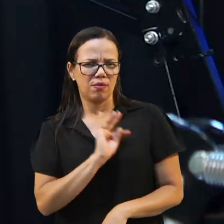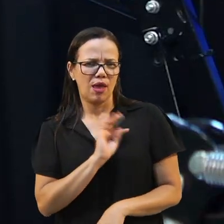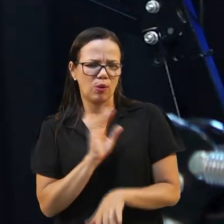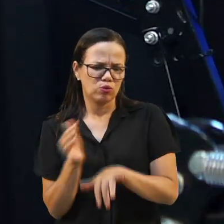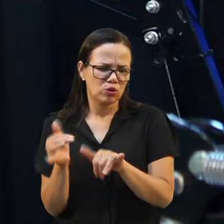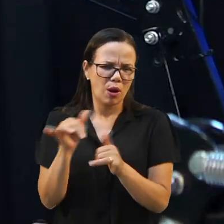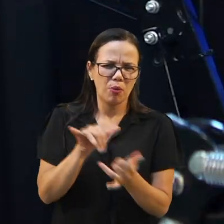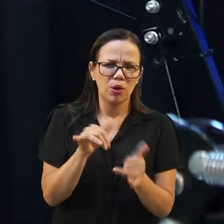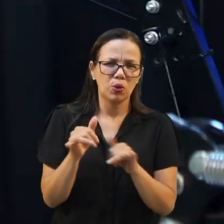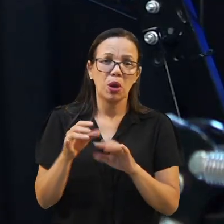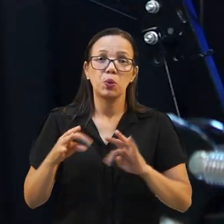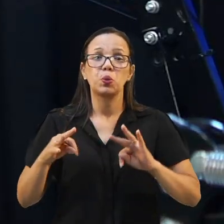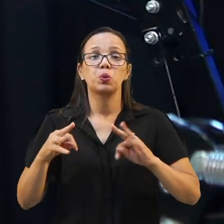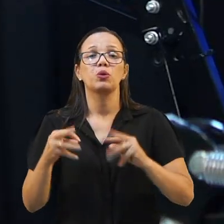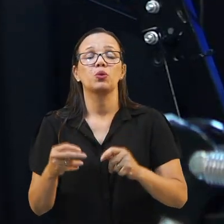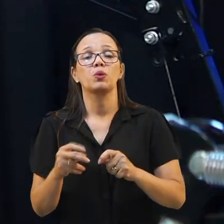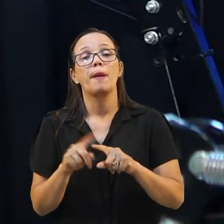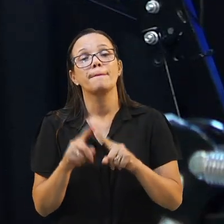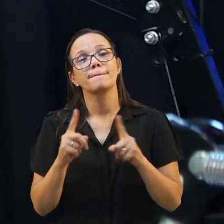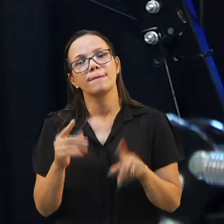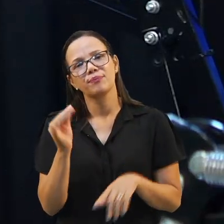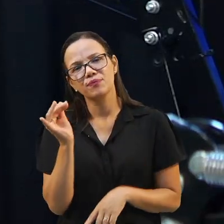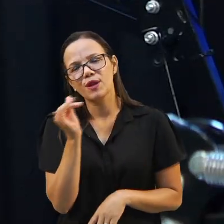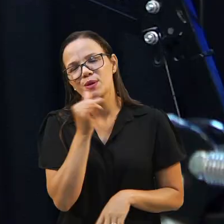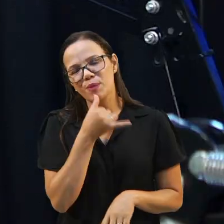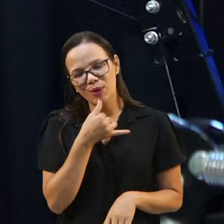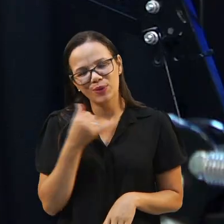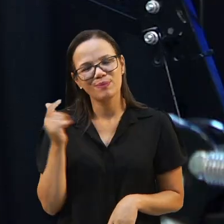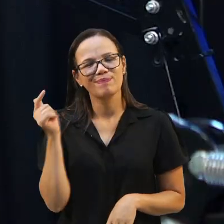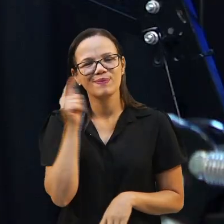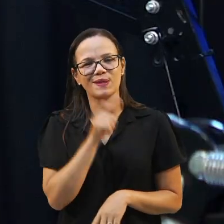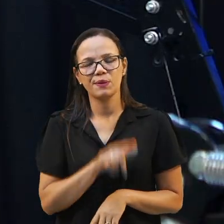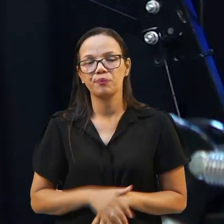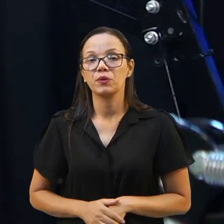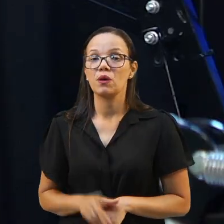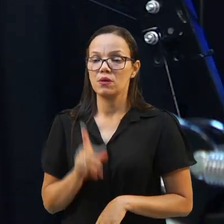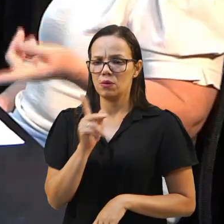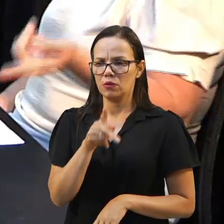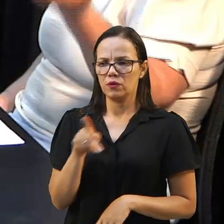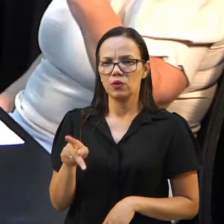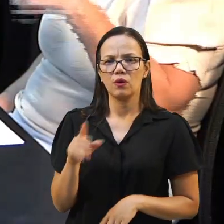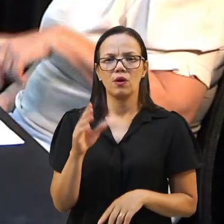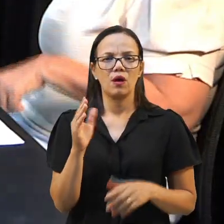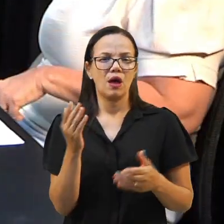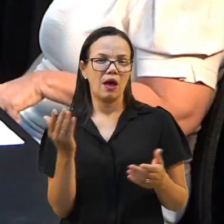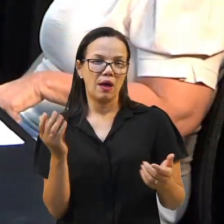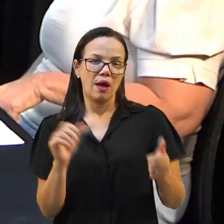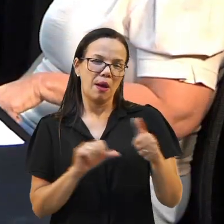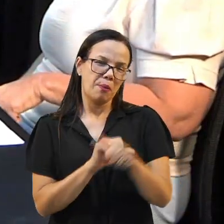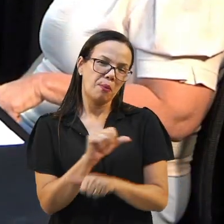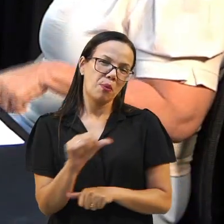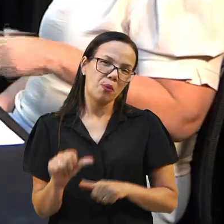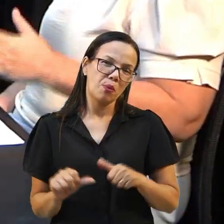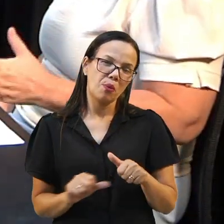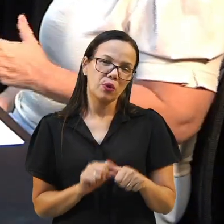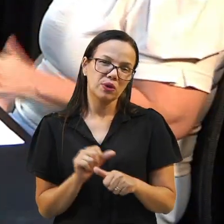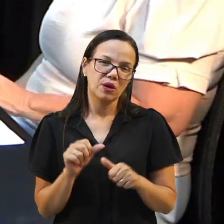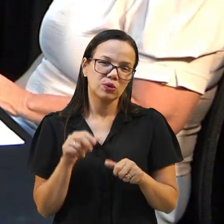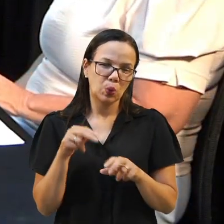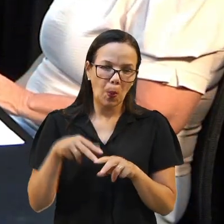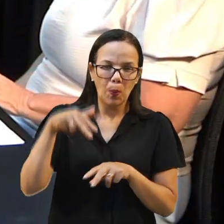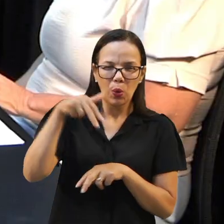laboratório e tudo mais. Mas, felizmente, deu certo. Professor, agora dando um pulinho